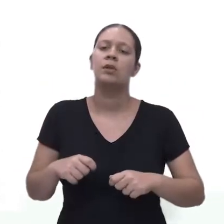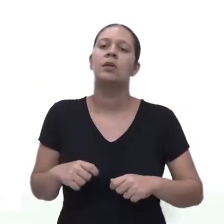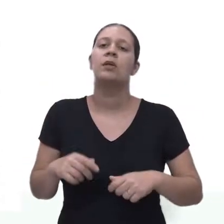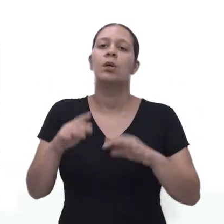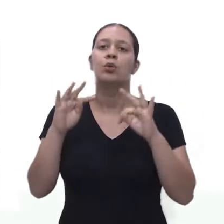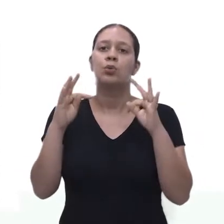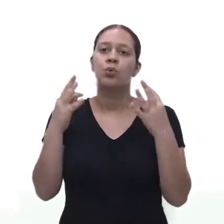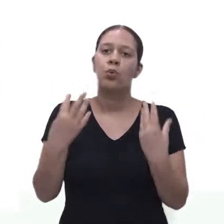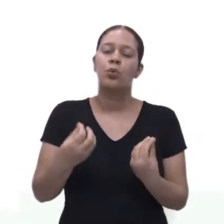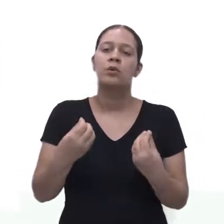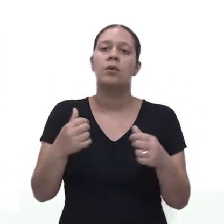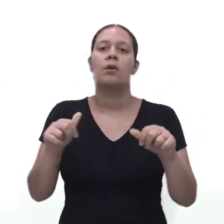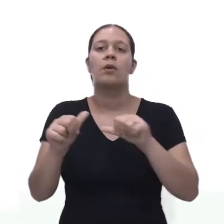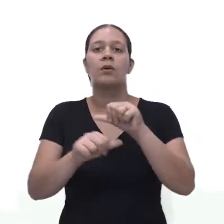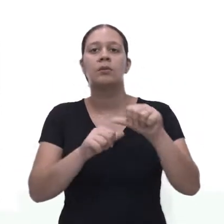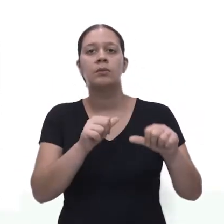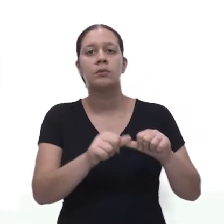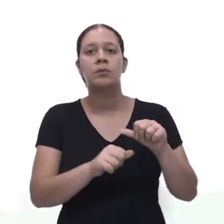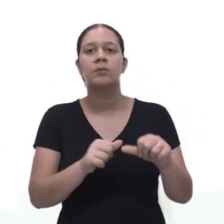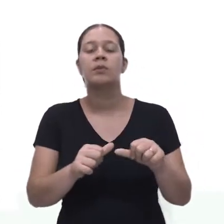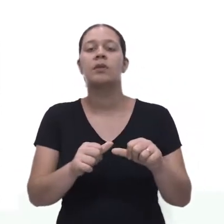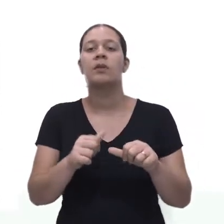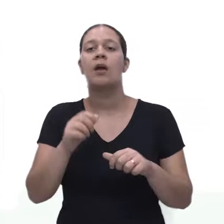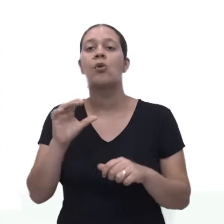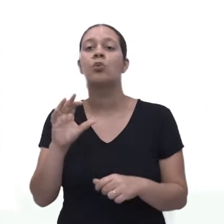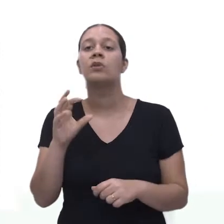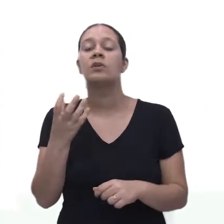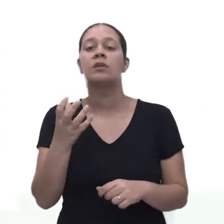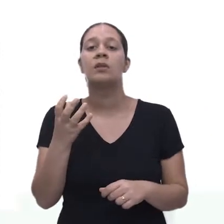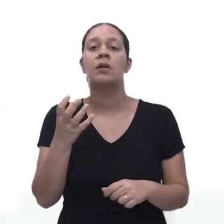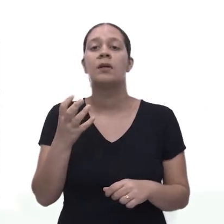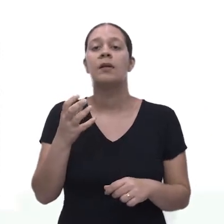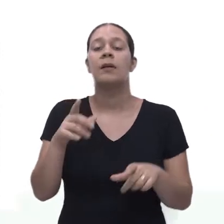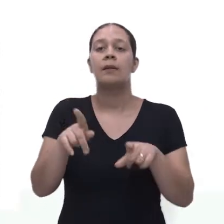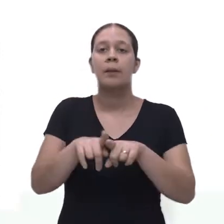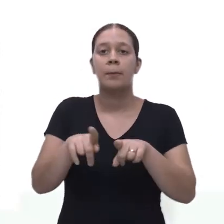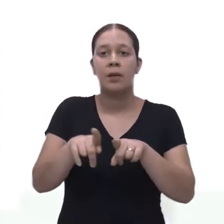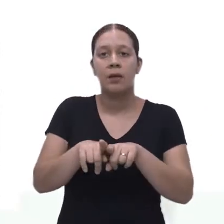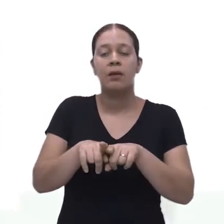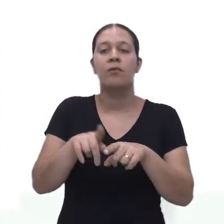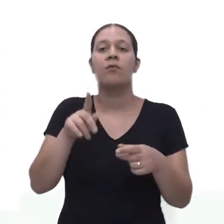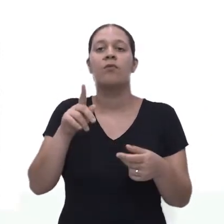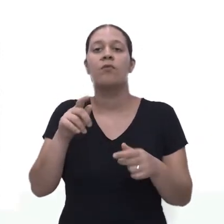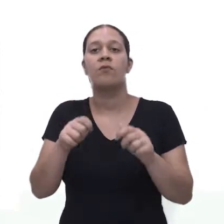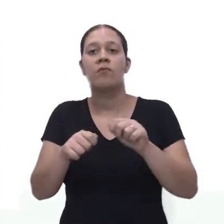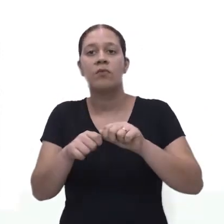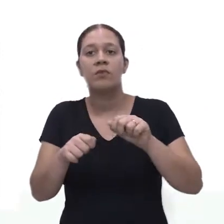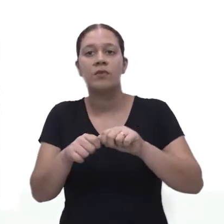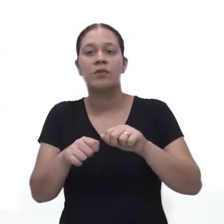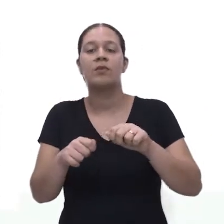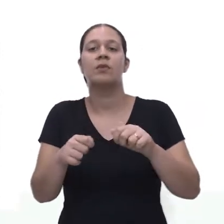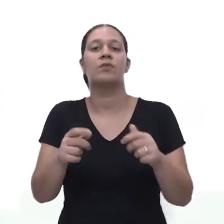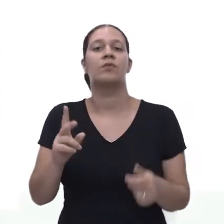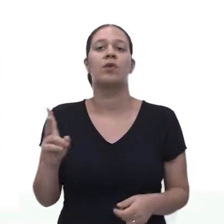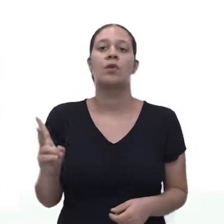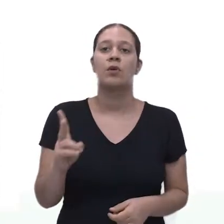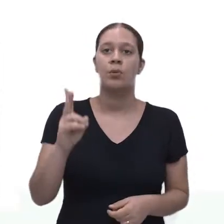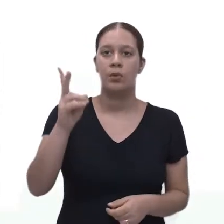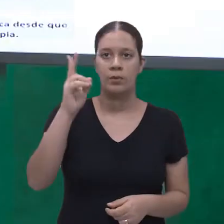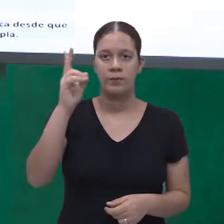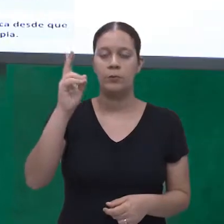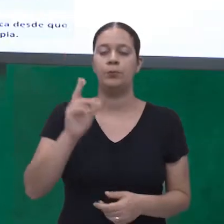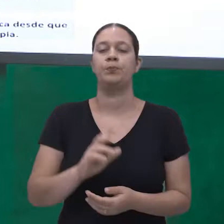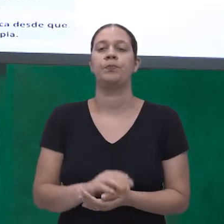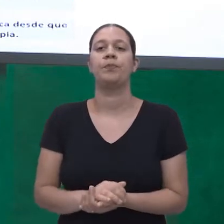as alterações realizadas nas equações intermediárias são também realizadas nos seus respectivos valores de